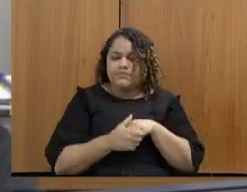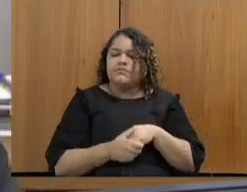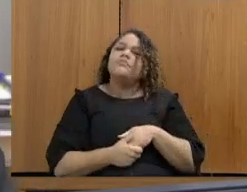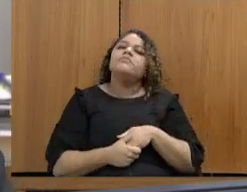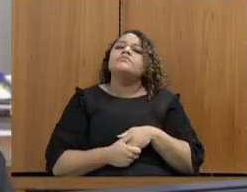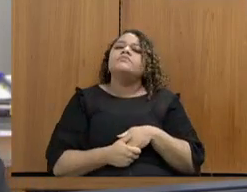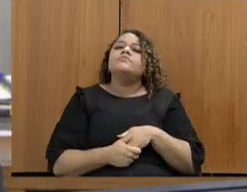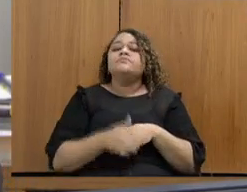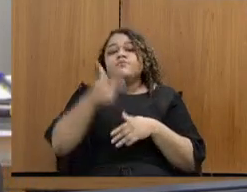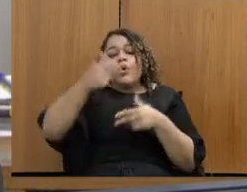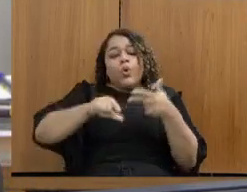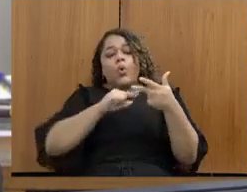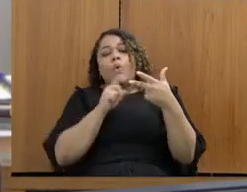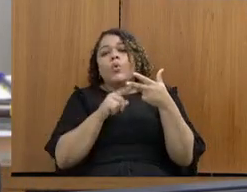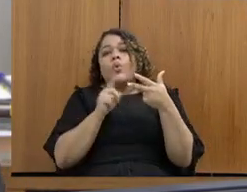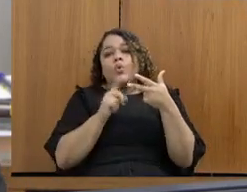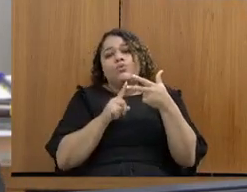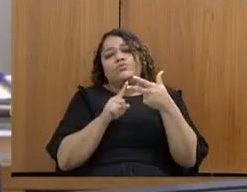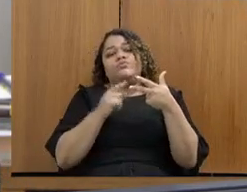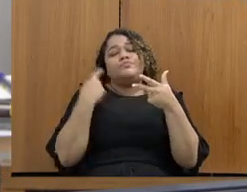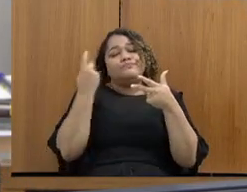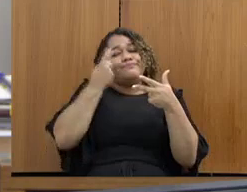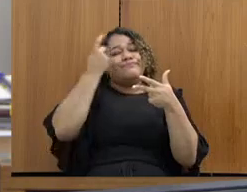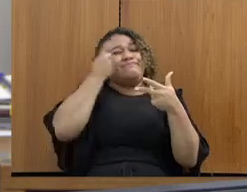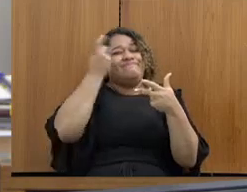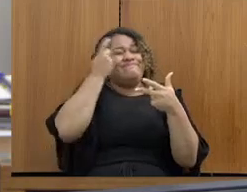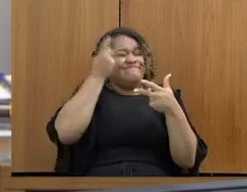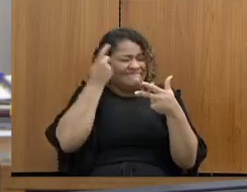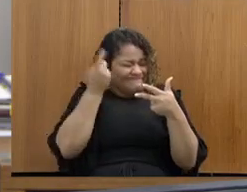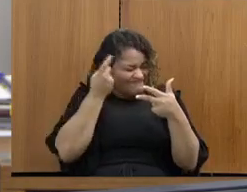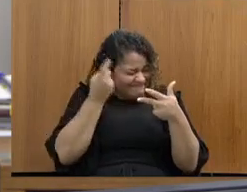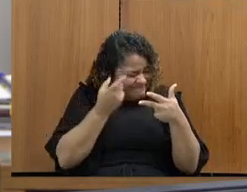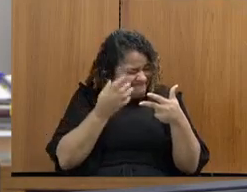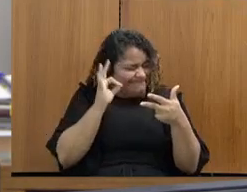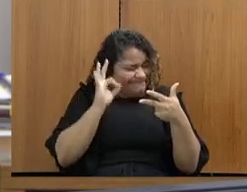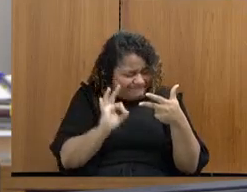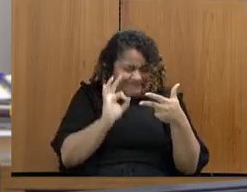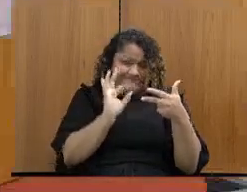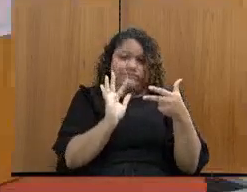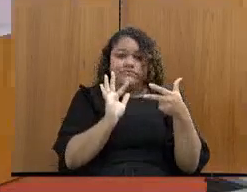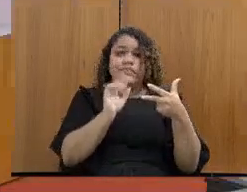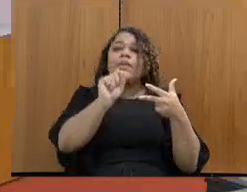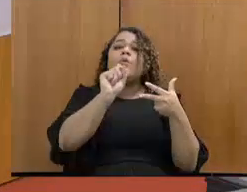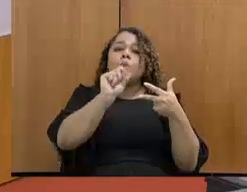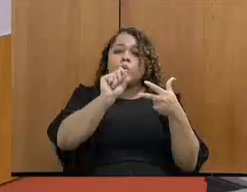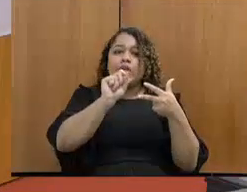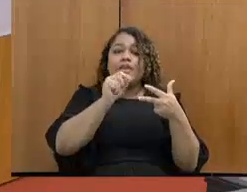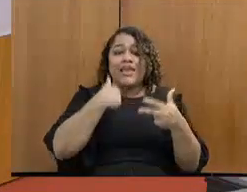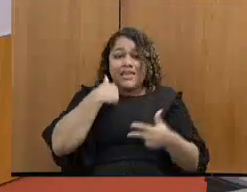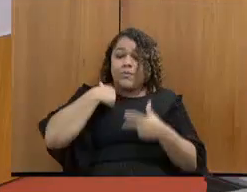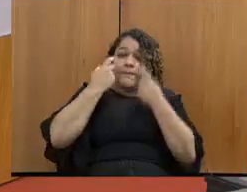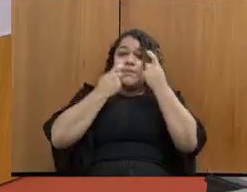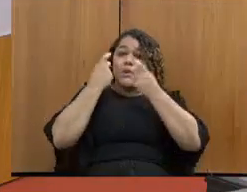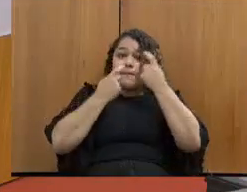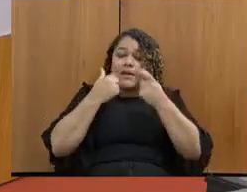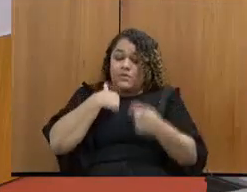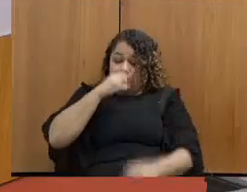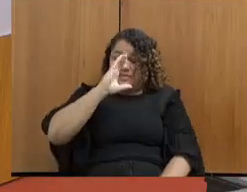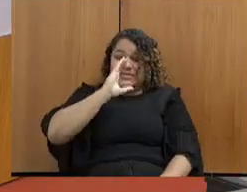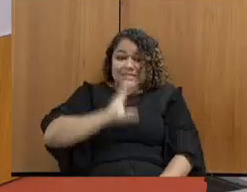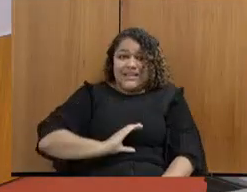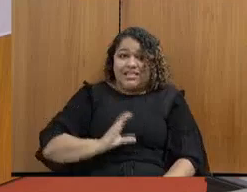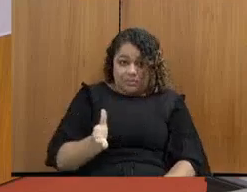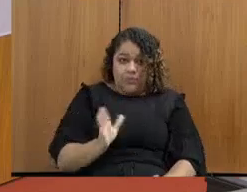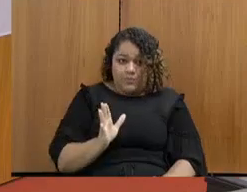Letícia que nos preocupa muito muito e eu falo aqui uma preocupação enquanto o cidadão enquanto cidadão